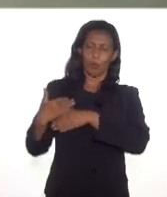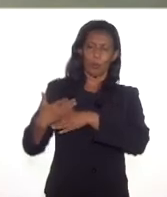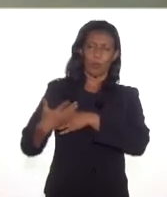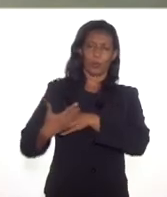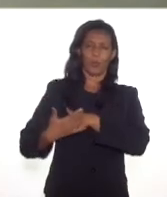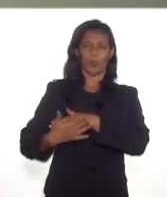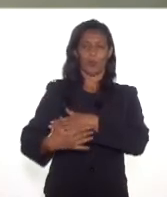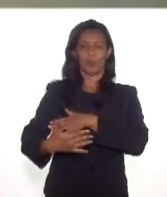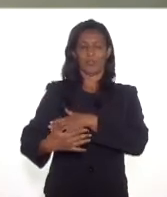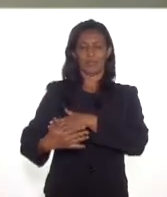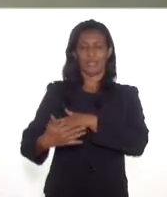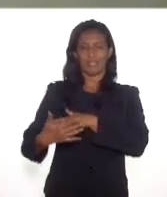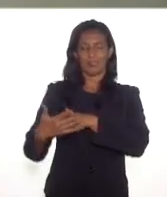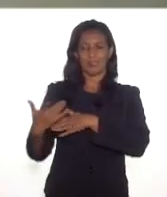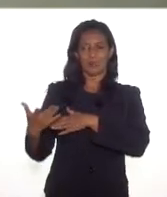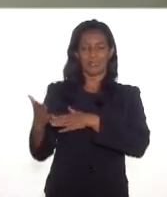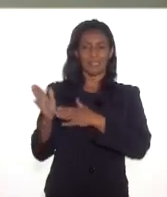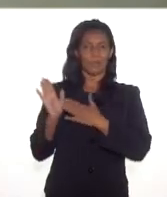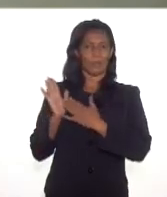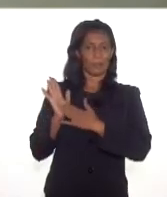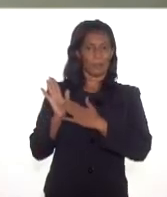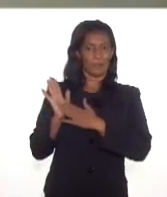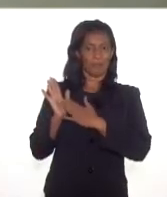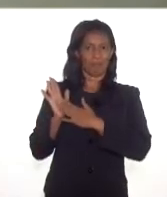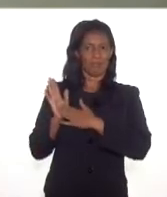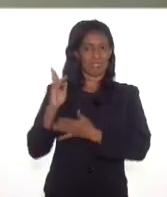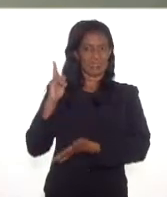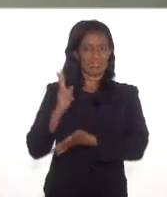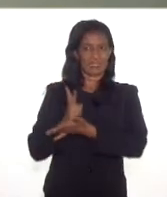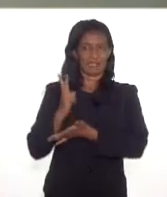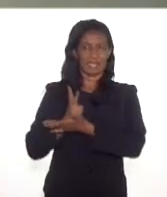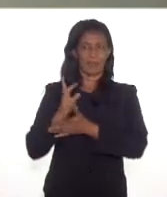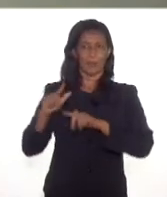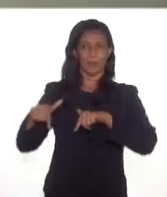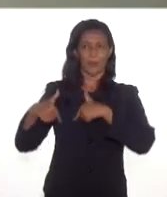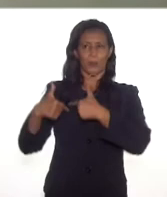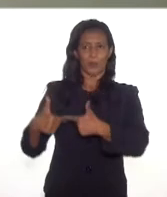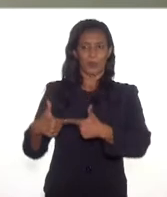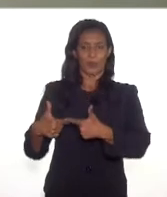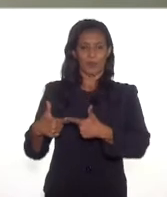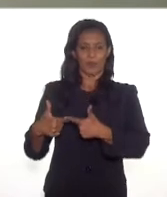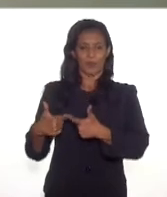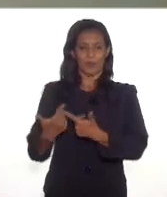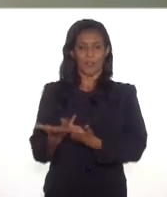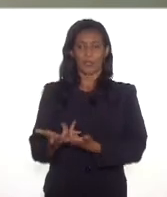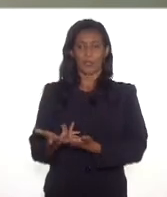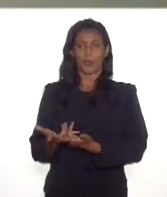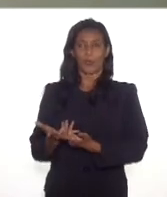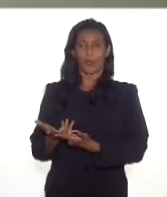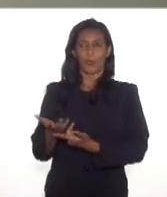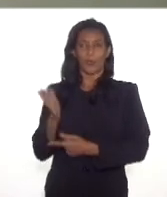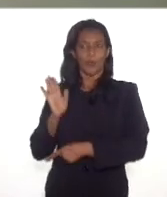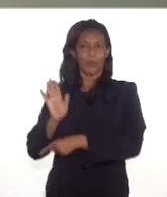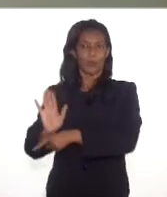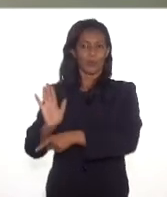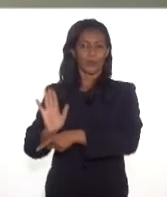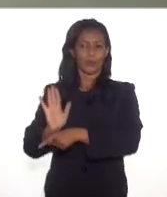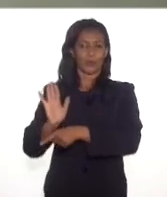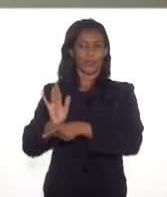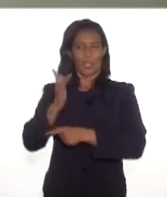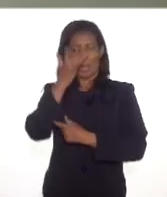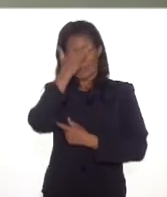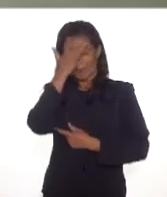mandato, sempre lutou a favor do funcionalismo público como um